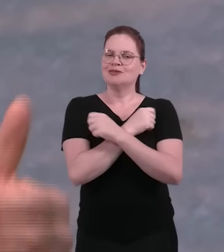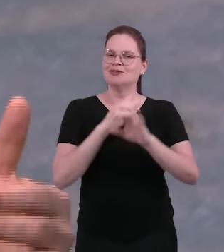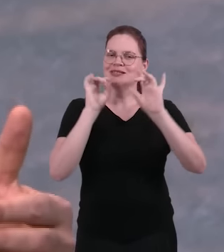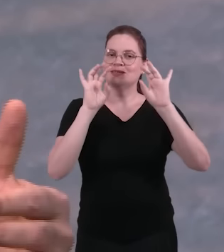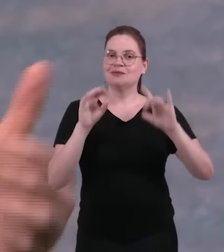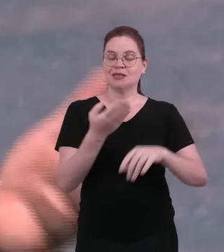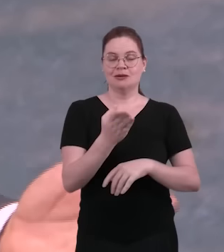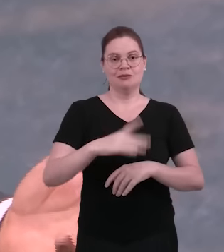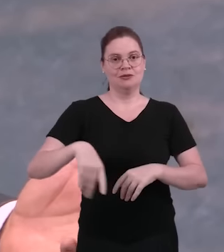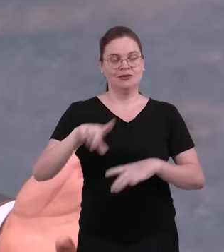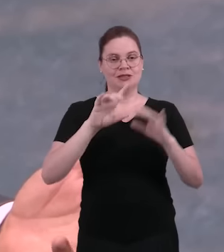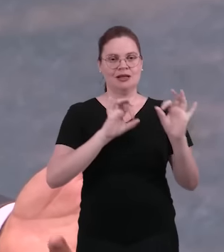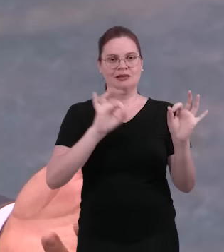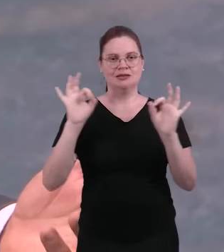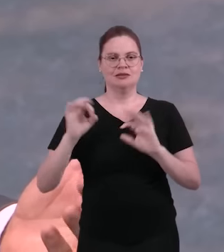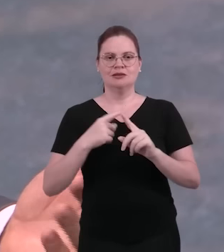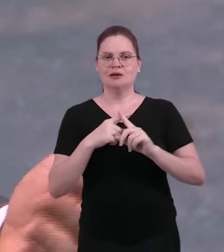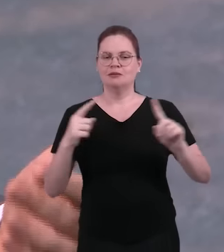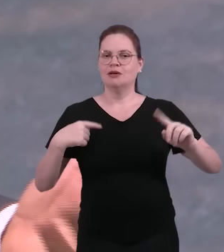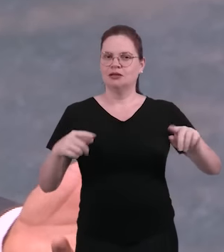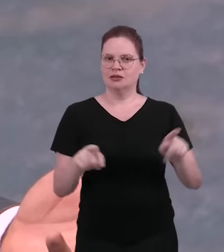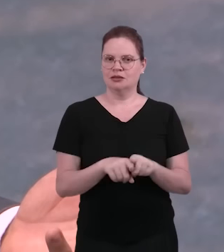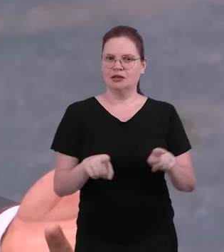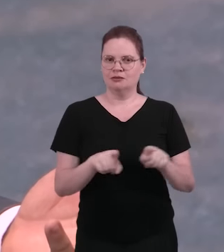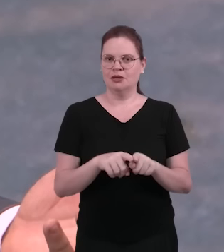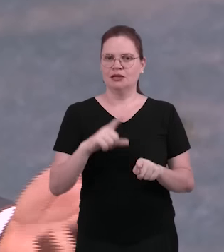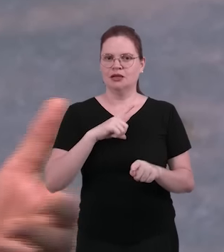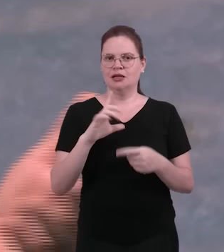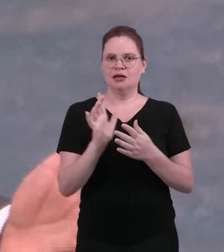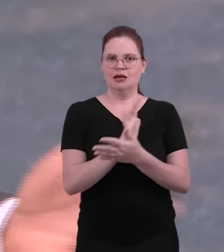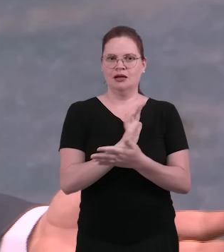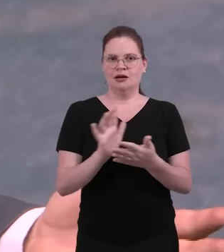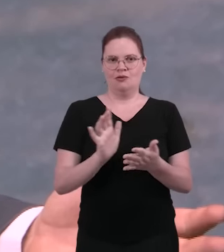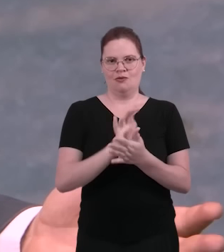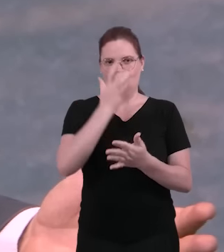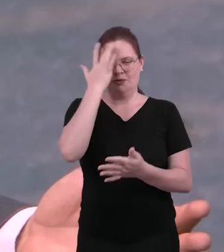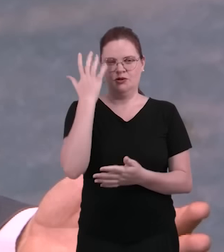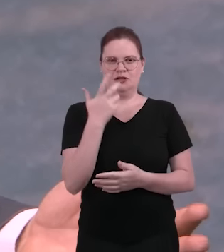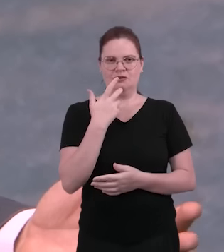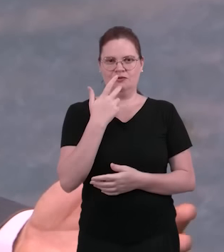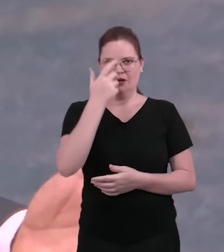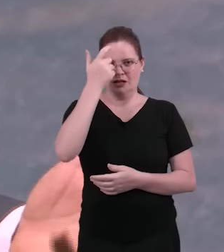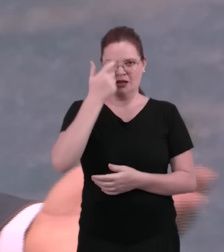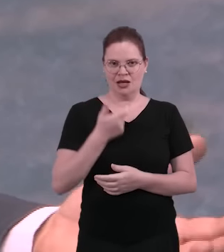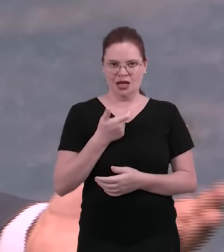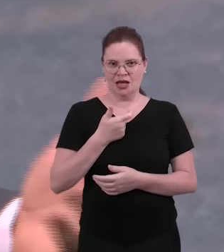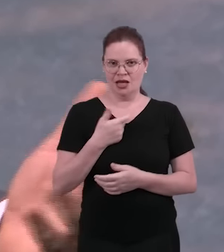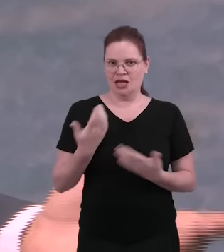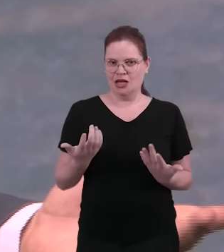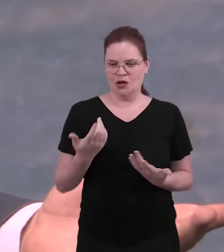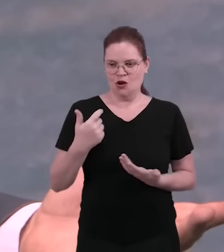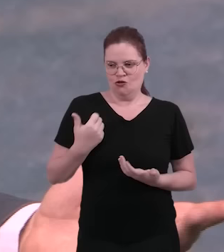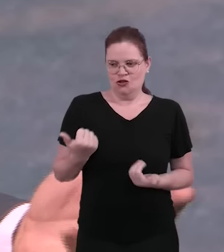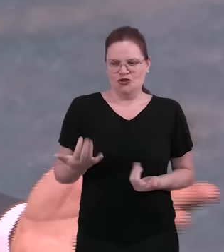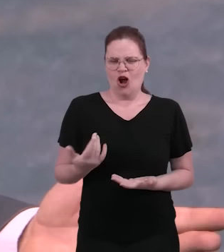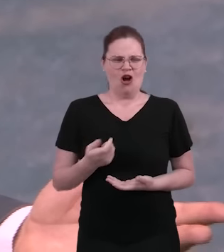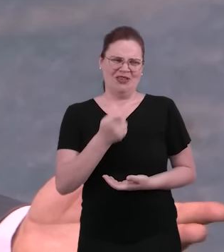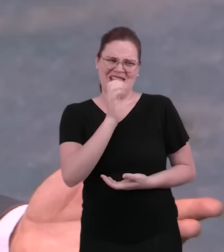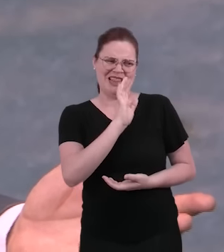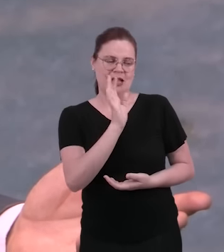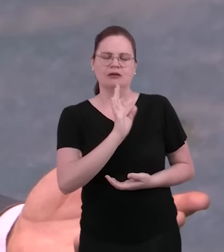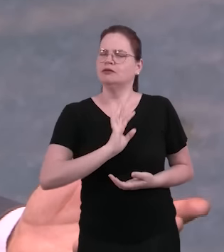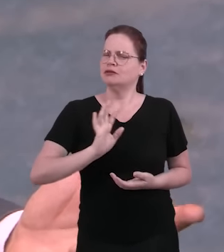assistindo, inclusive aqueles que se recusam a não serem mais jovens. A juventude está na cabeça, a gente